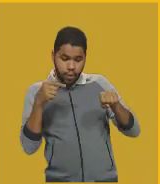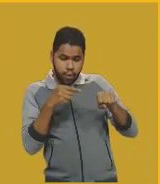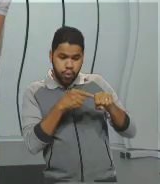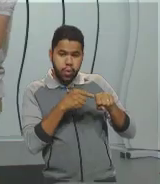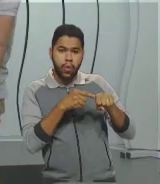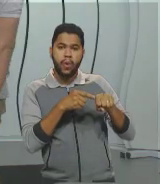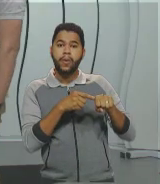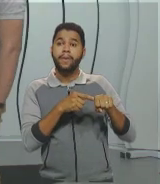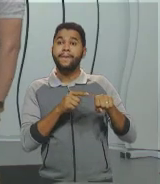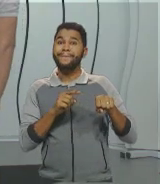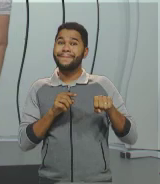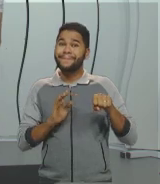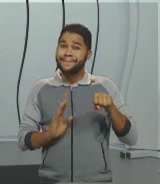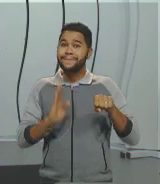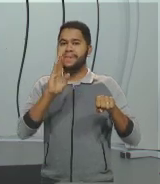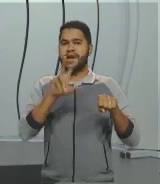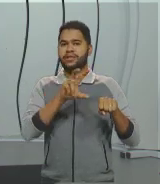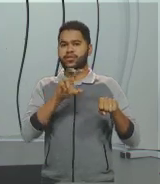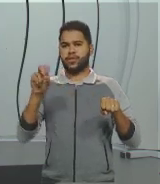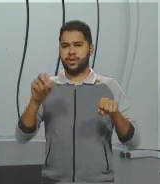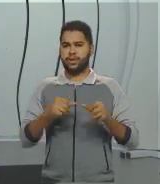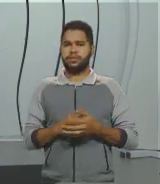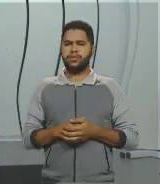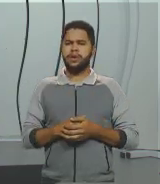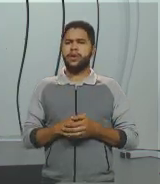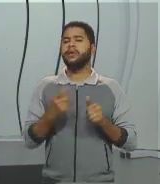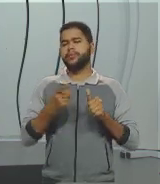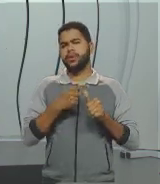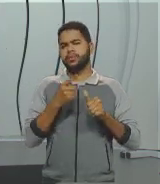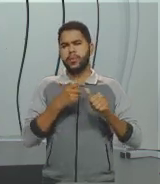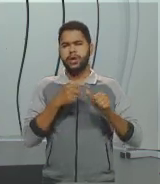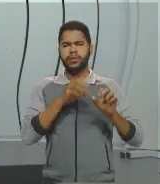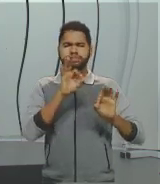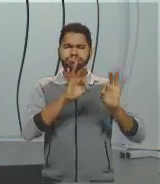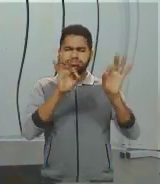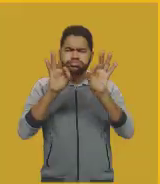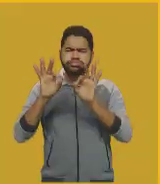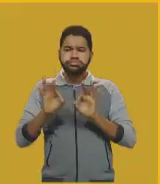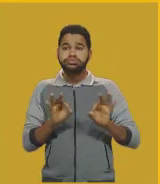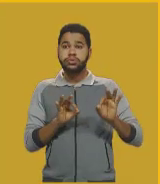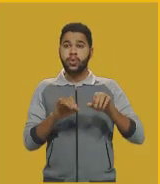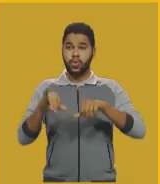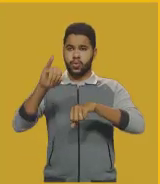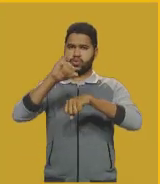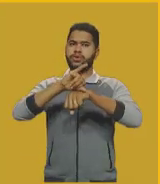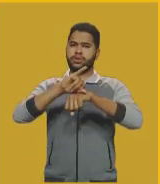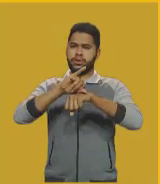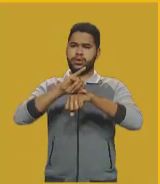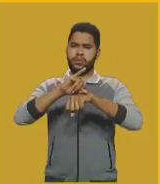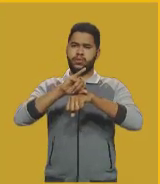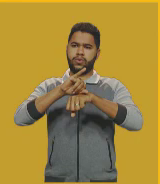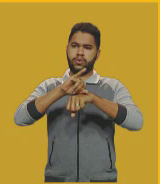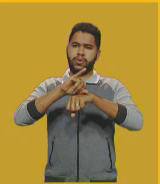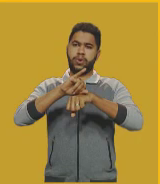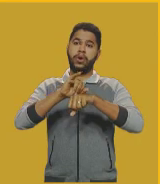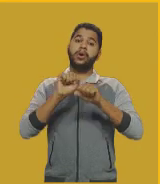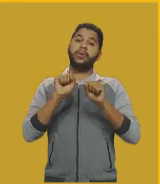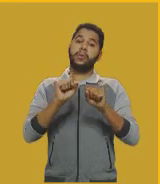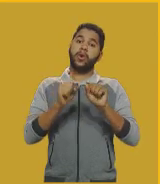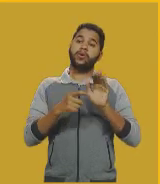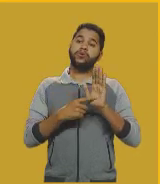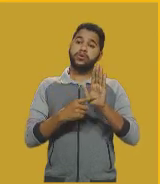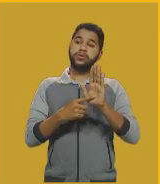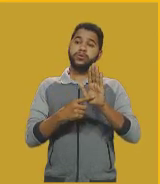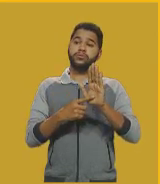mA. Bom, primeira coisa, eu redesenhei o circuito. Notem que esse circuito de cima, que é o que o exercício forneceu, pode ser